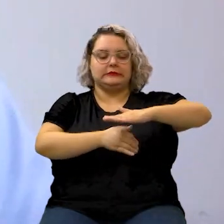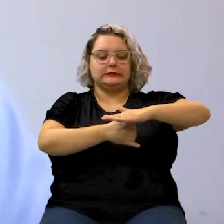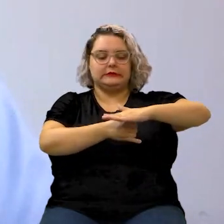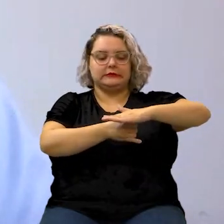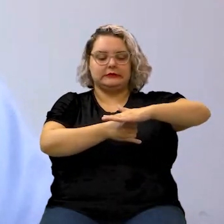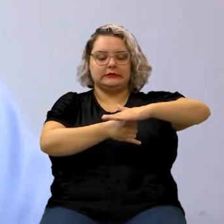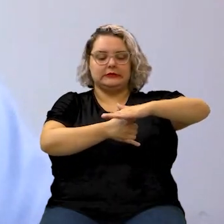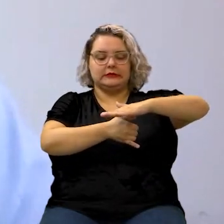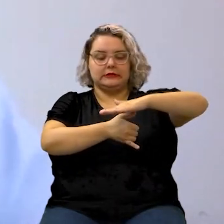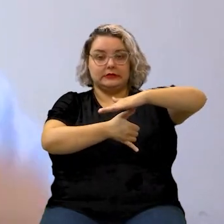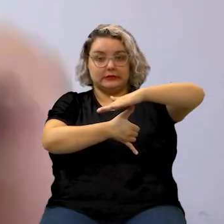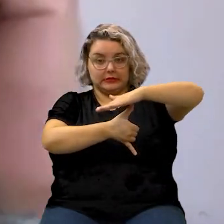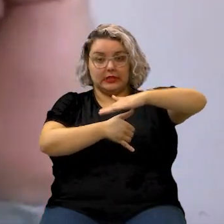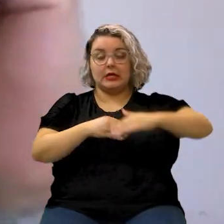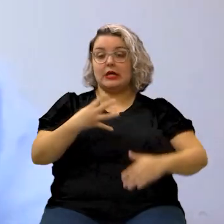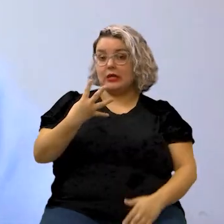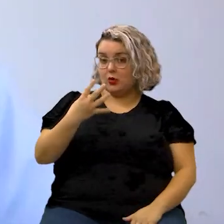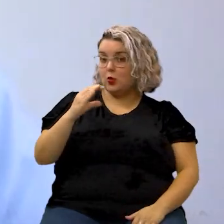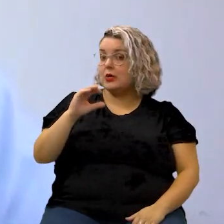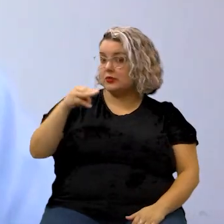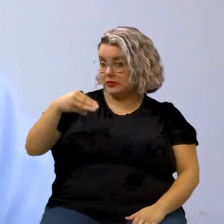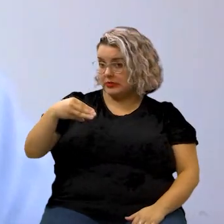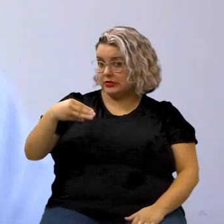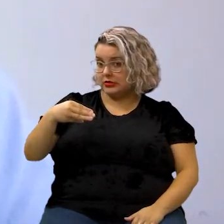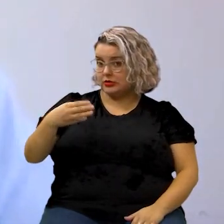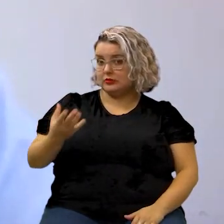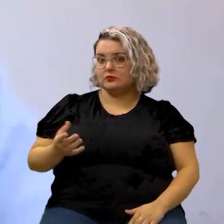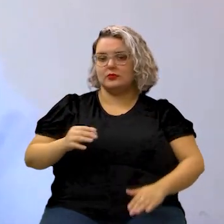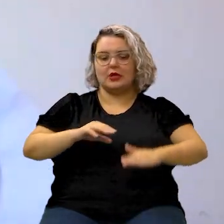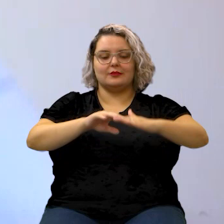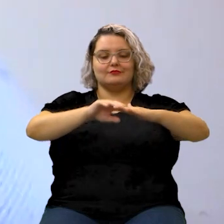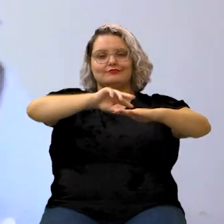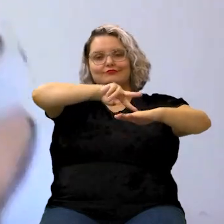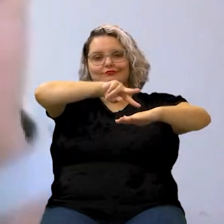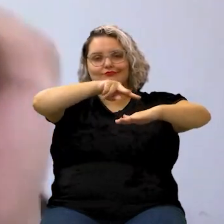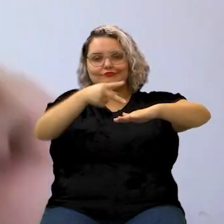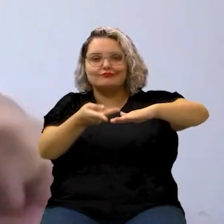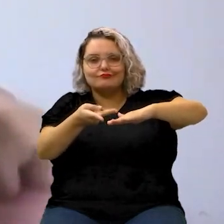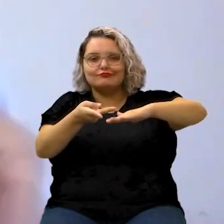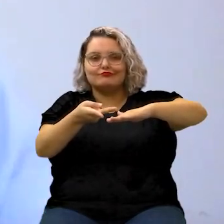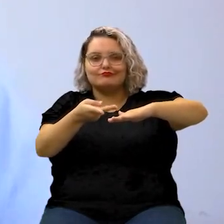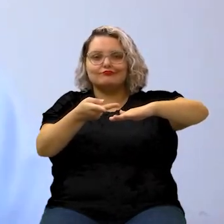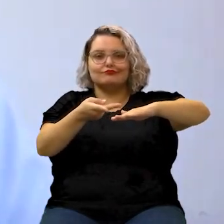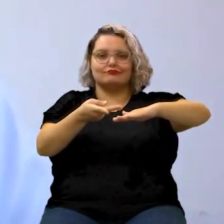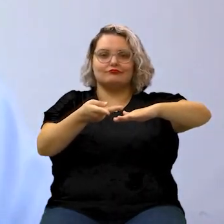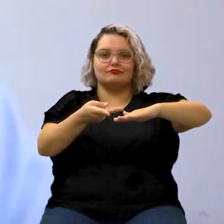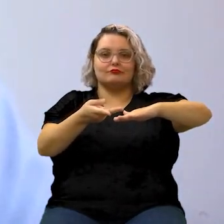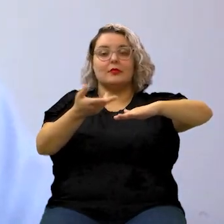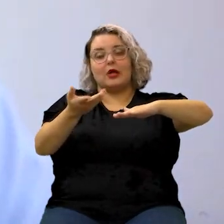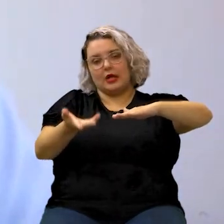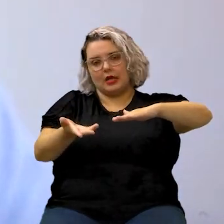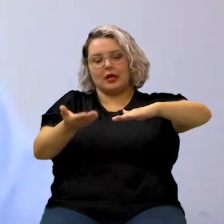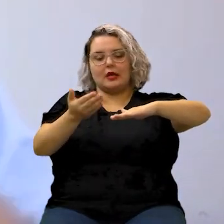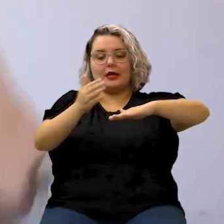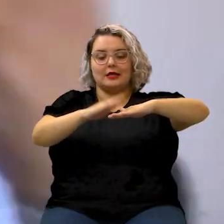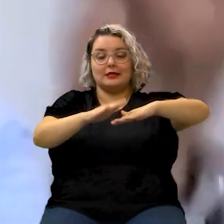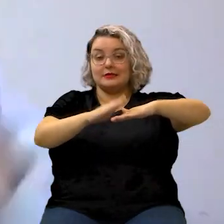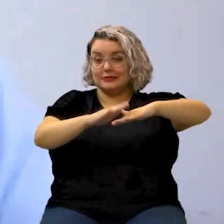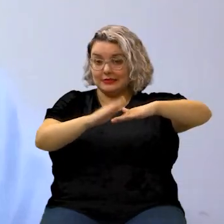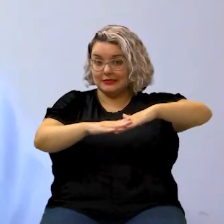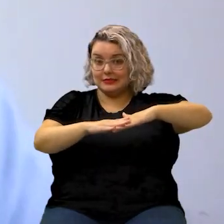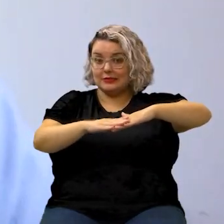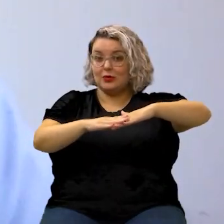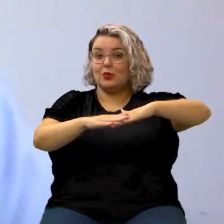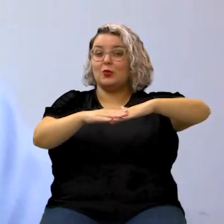tamanho desse salto, chegando em 4 centímetros mais ou menos, a gente inverte aquela relação que eu falei para vocês. Então, na parte